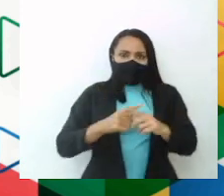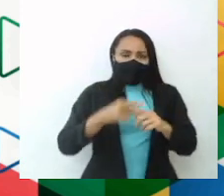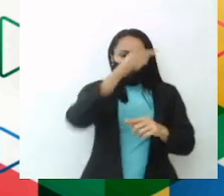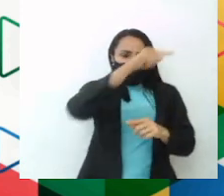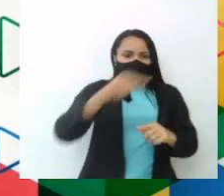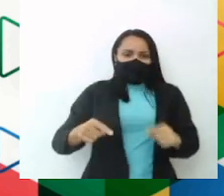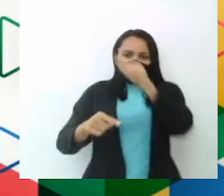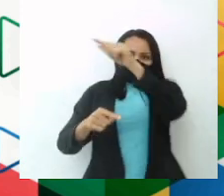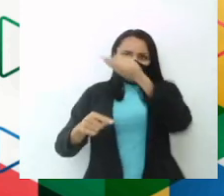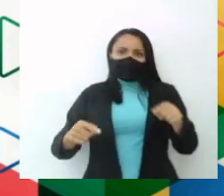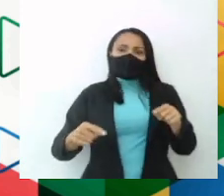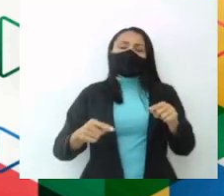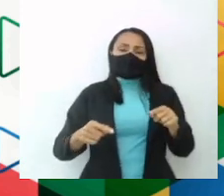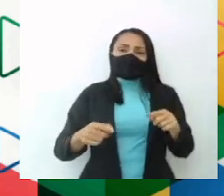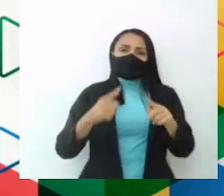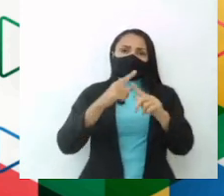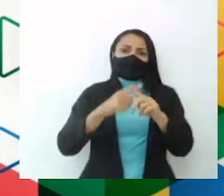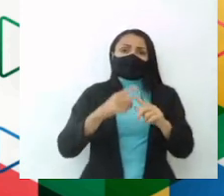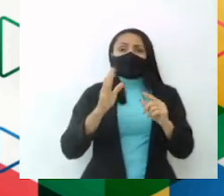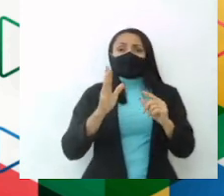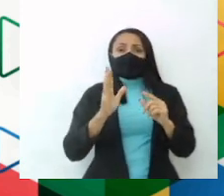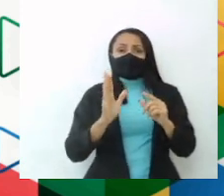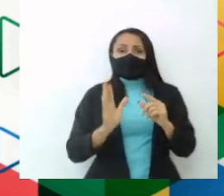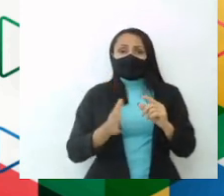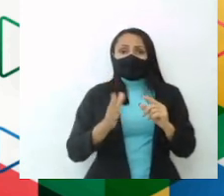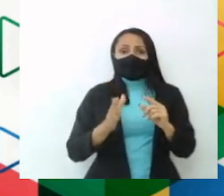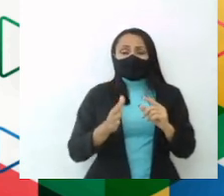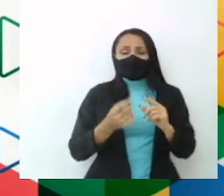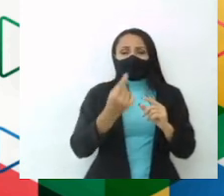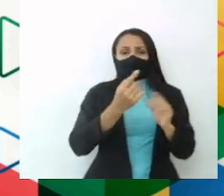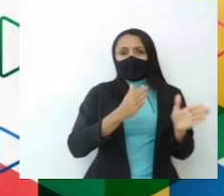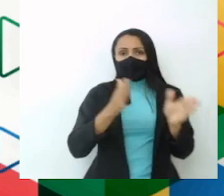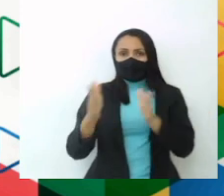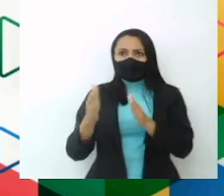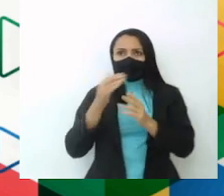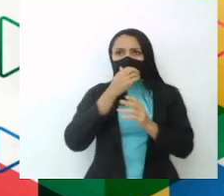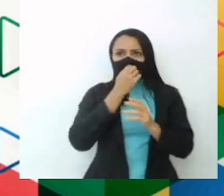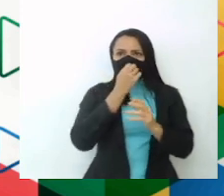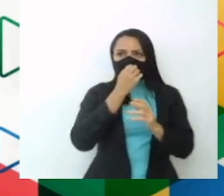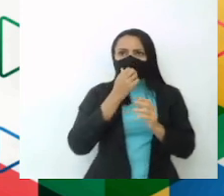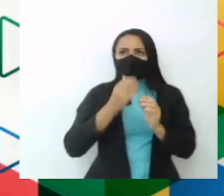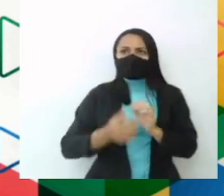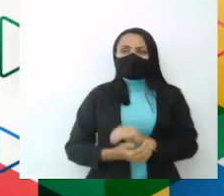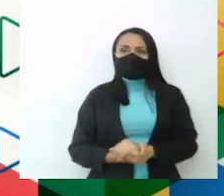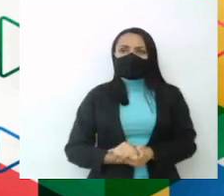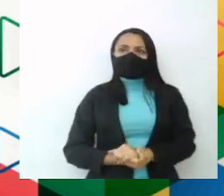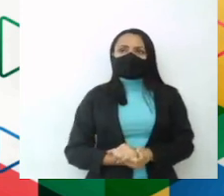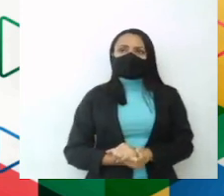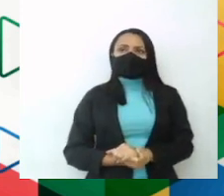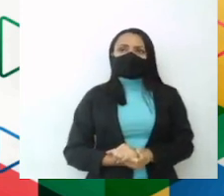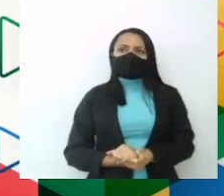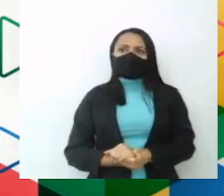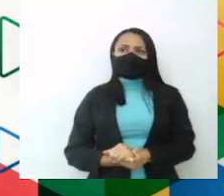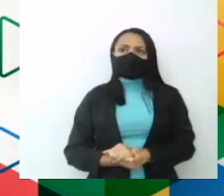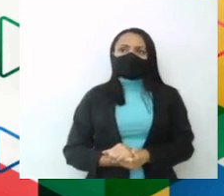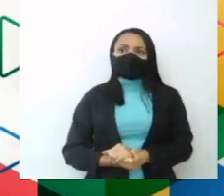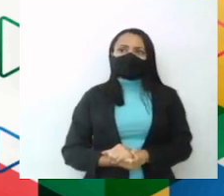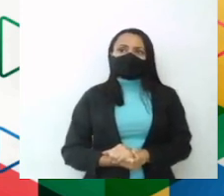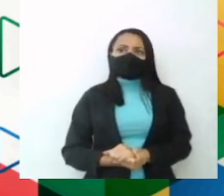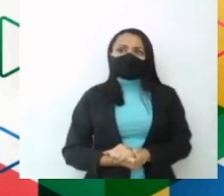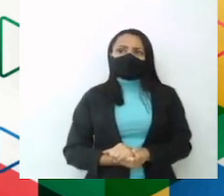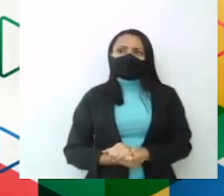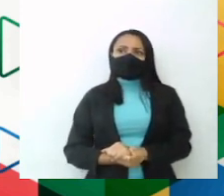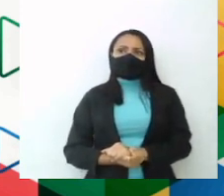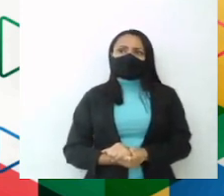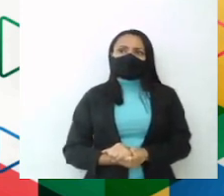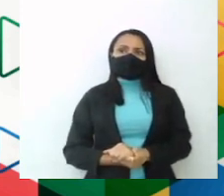Já multiplico o cruzado, que eu já pulo uma etapa. Qual é essa etapa? Construir as proporções. Então, já posso fazer aqui, ó. Vai